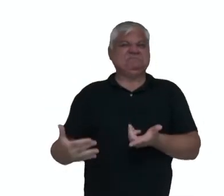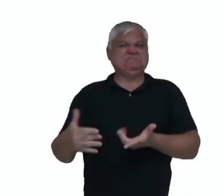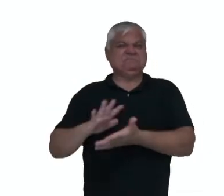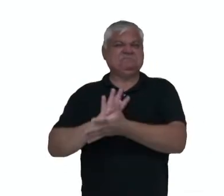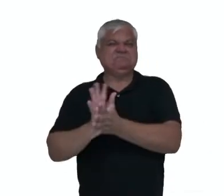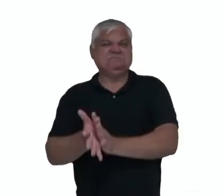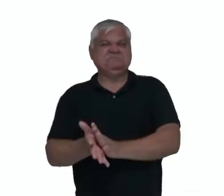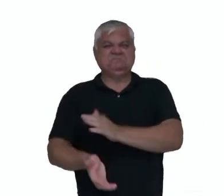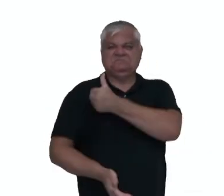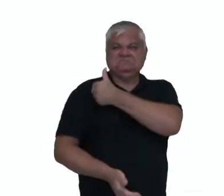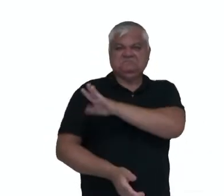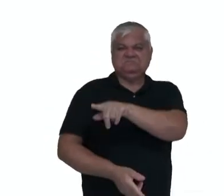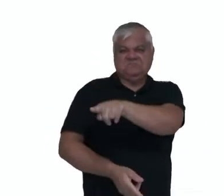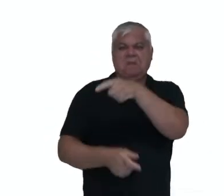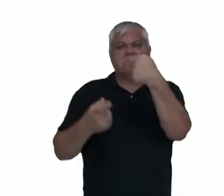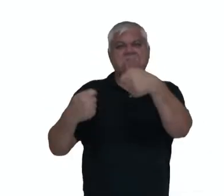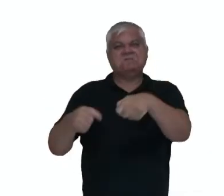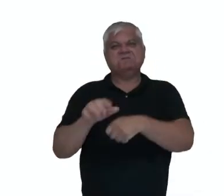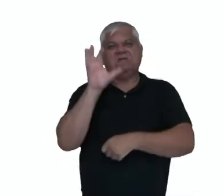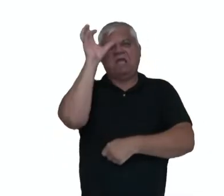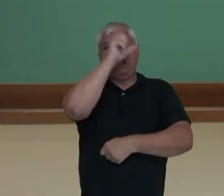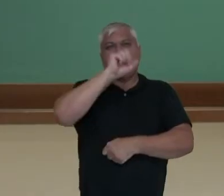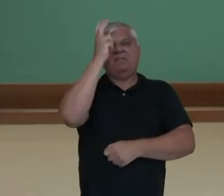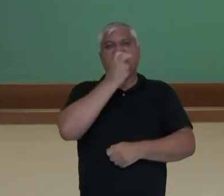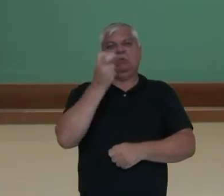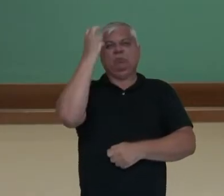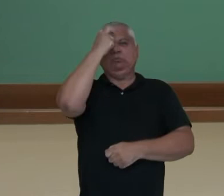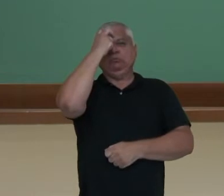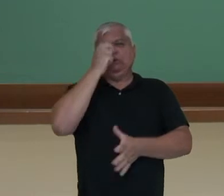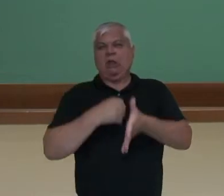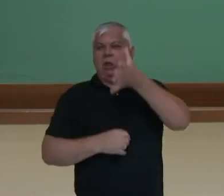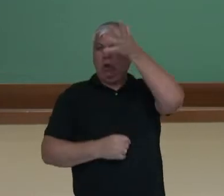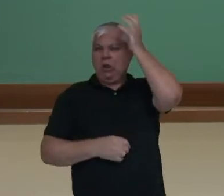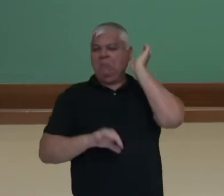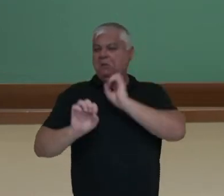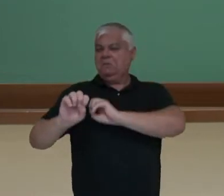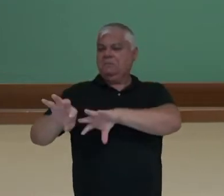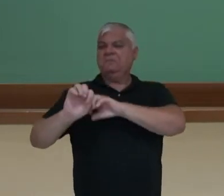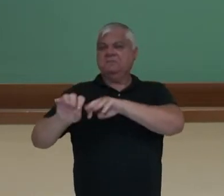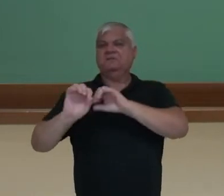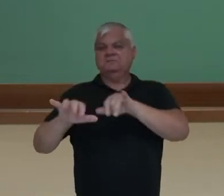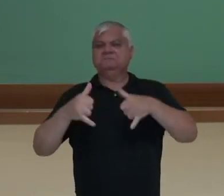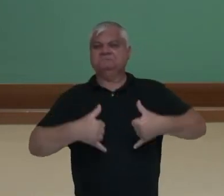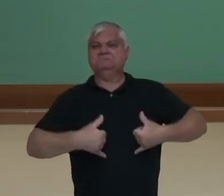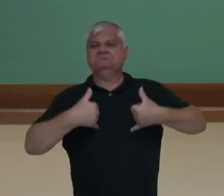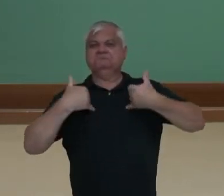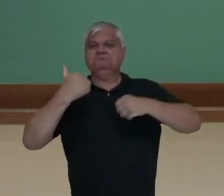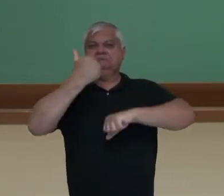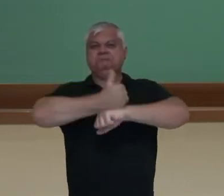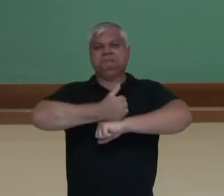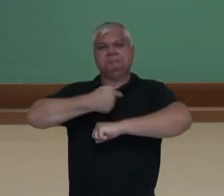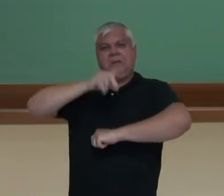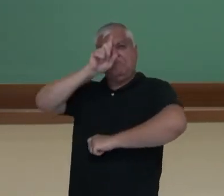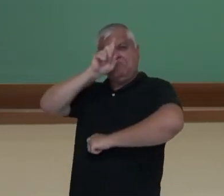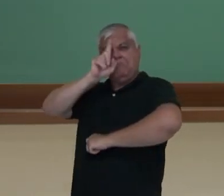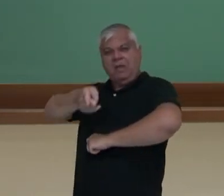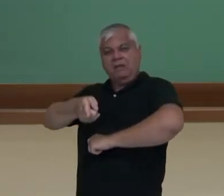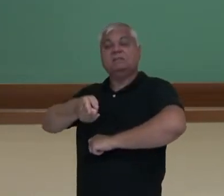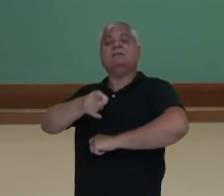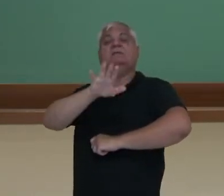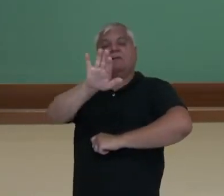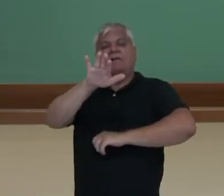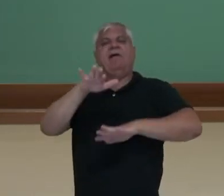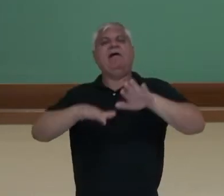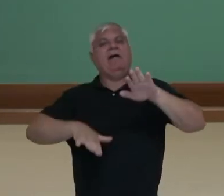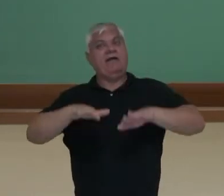ser civilizados segundo a cultura romana, um processo de imposição cultural que muitas vezes a